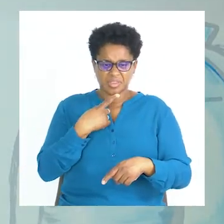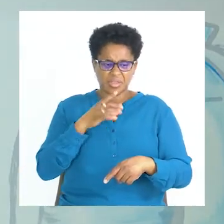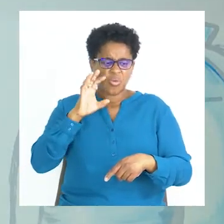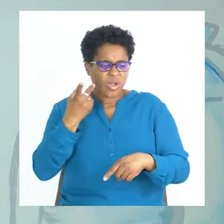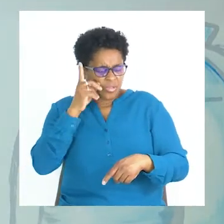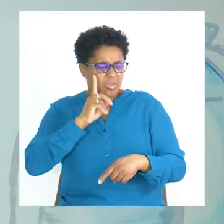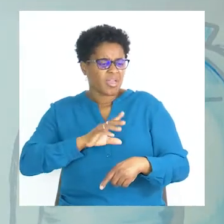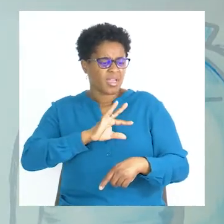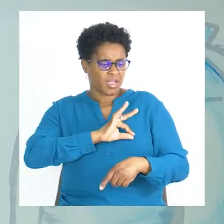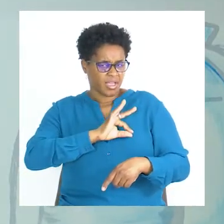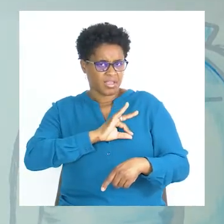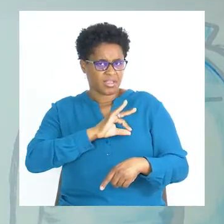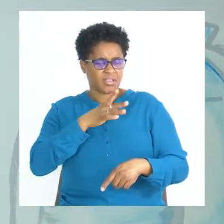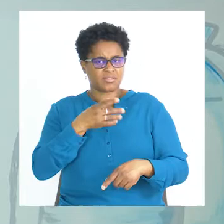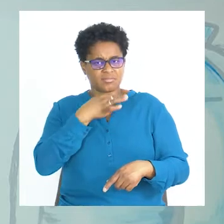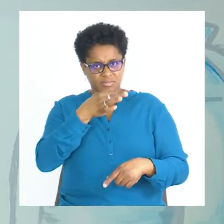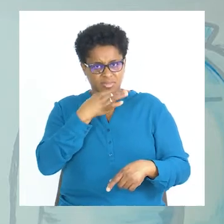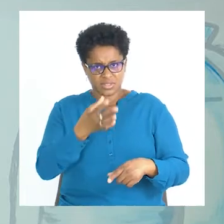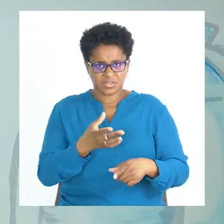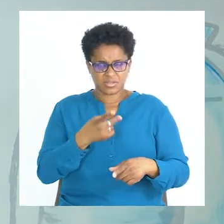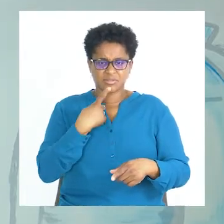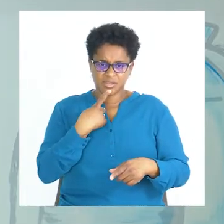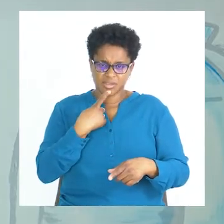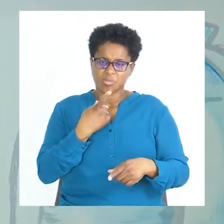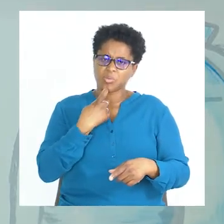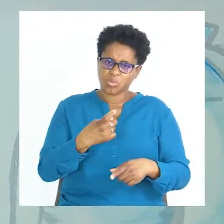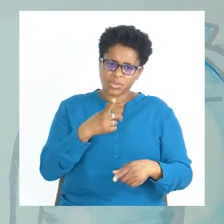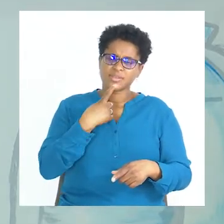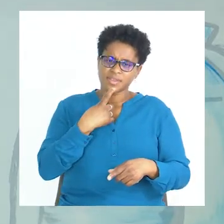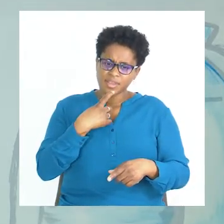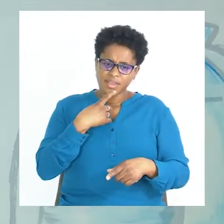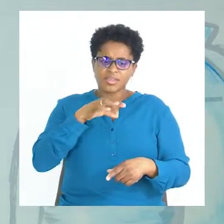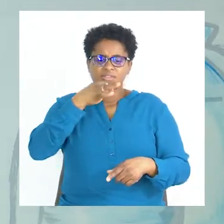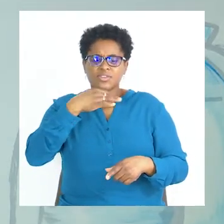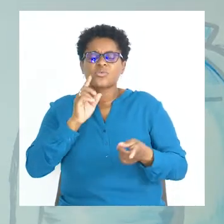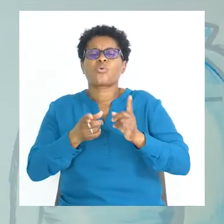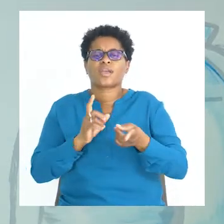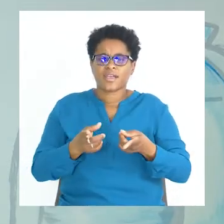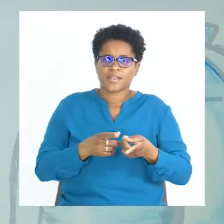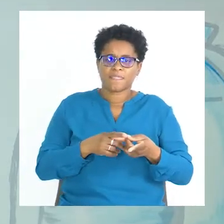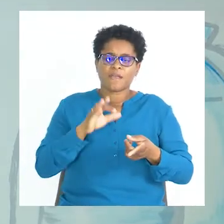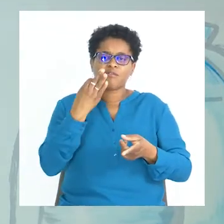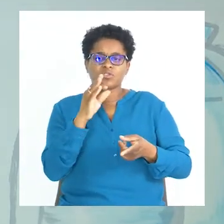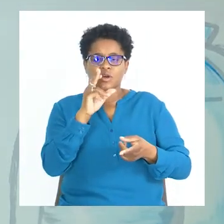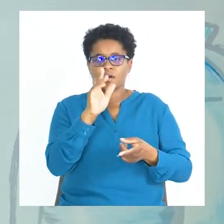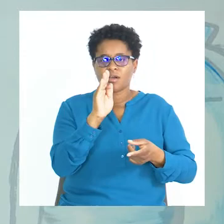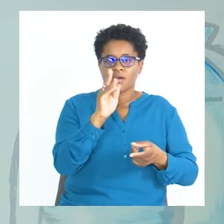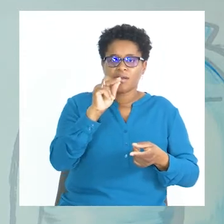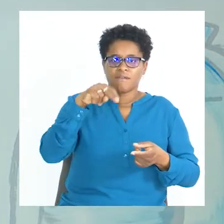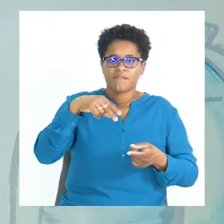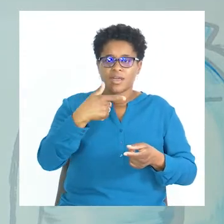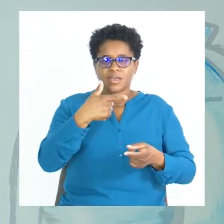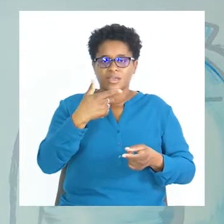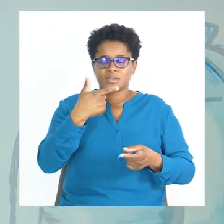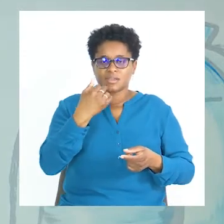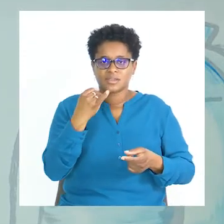Quando ela diz entenderam, quando ela pergunta entenderam, então usou o quê? A função fática. É uma função